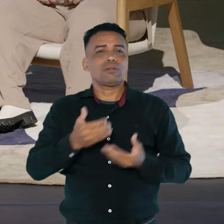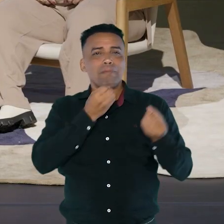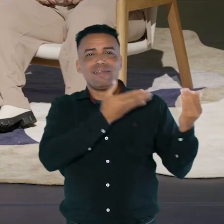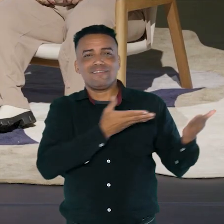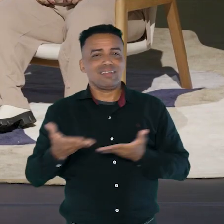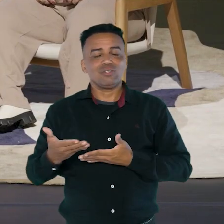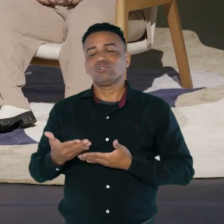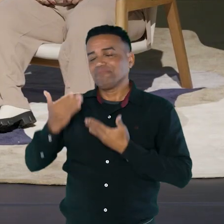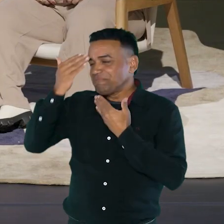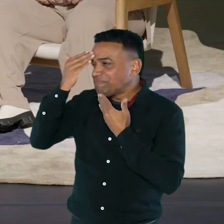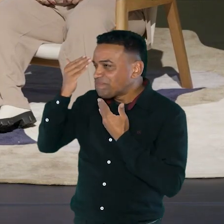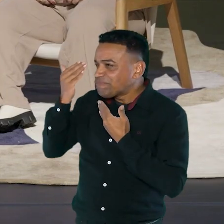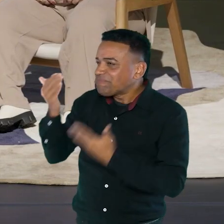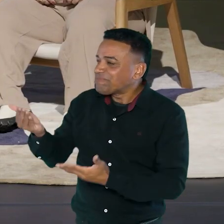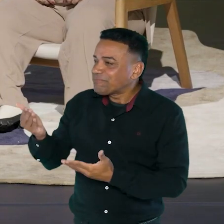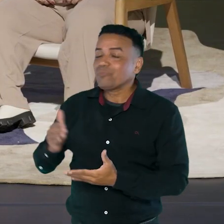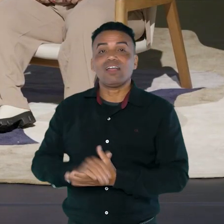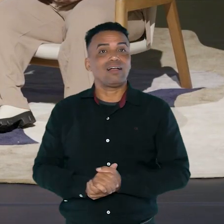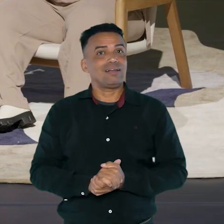Vaz. Obrigado.